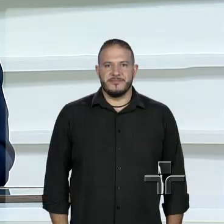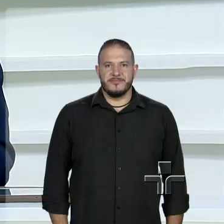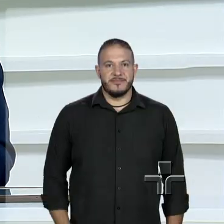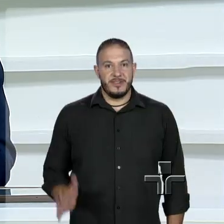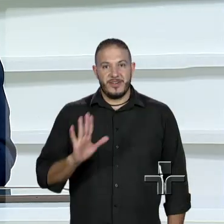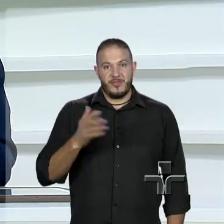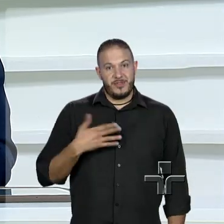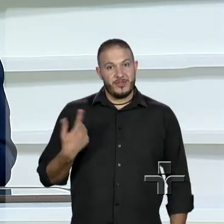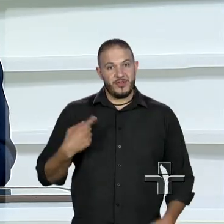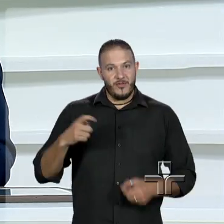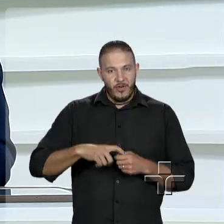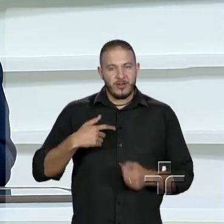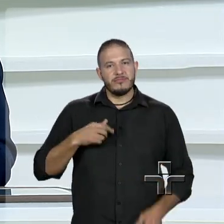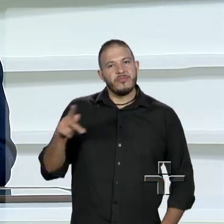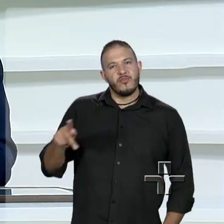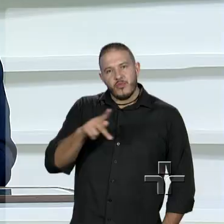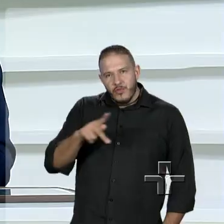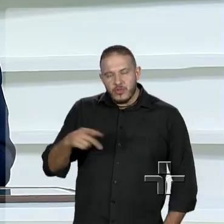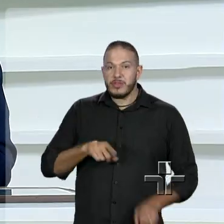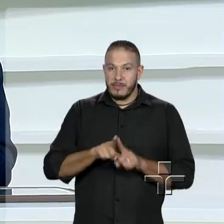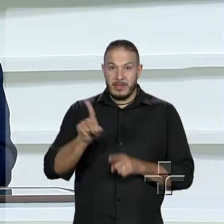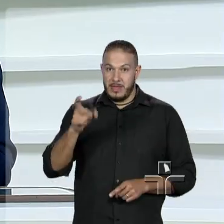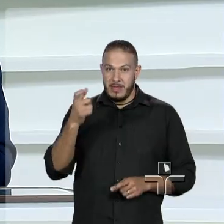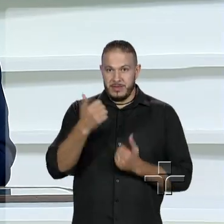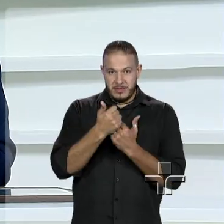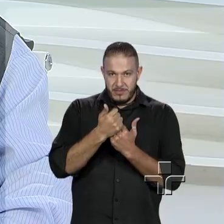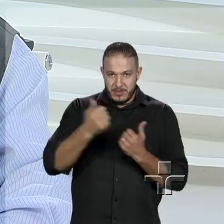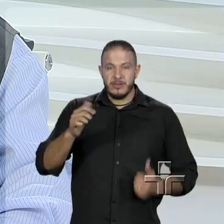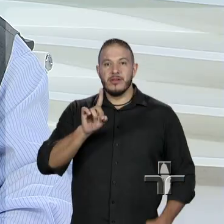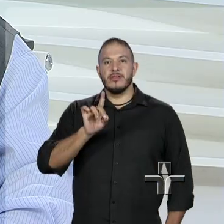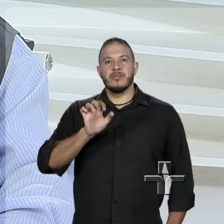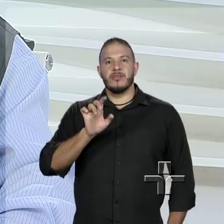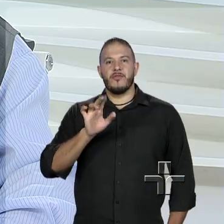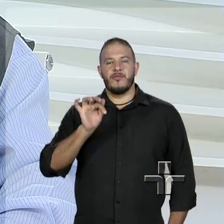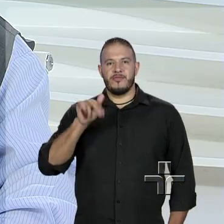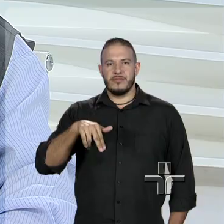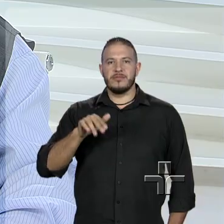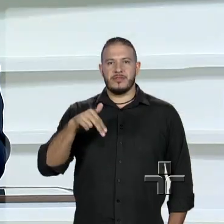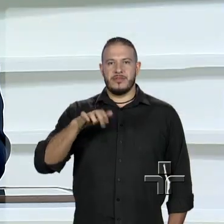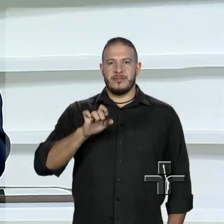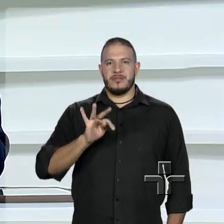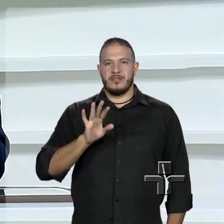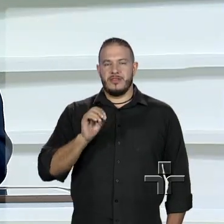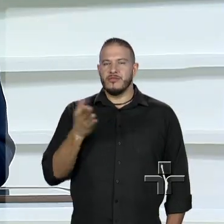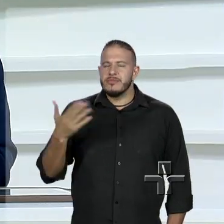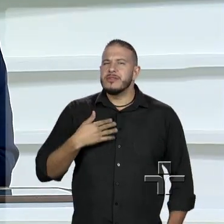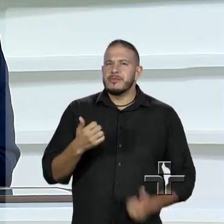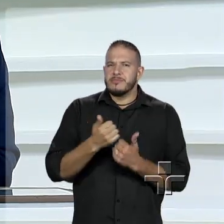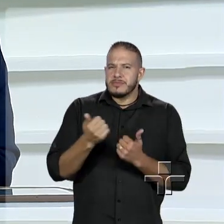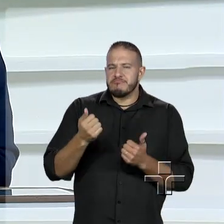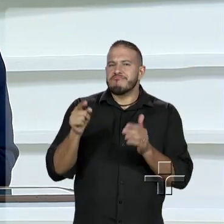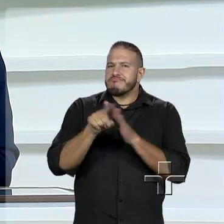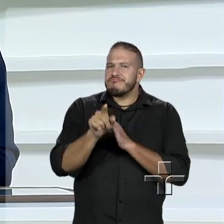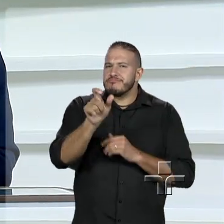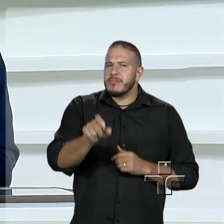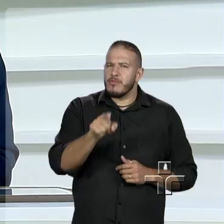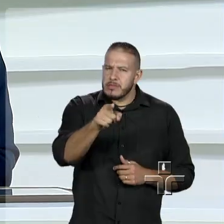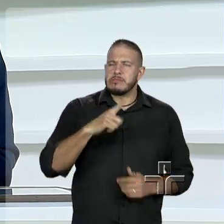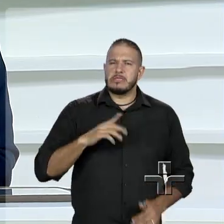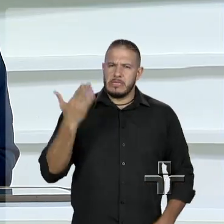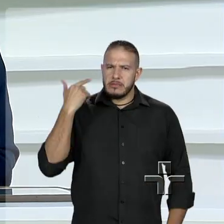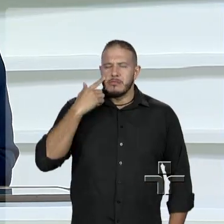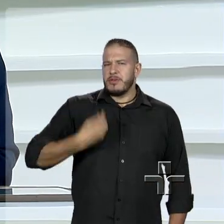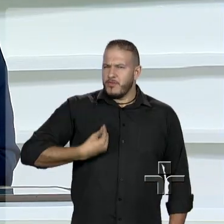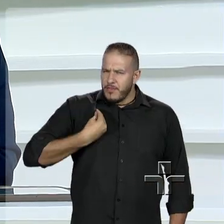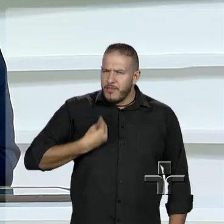Estamos de volta com o professor e ex-ministro Delfim Neto. Ministro, o senhor teve uma convivência grande